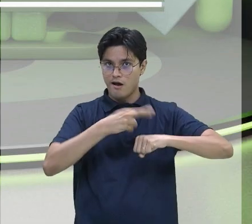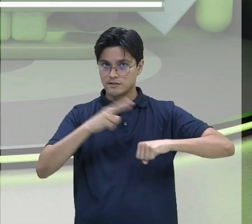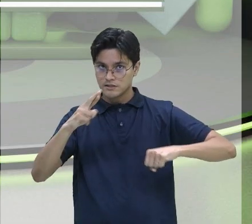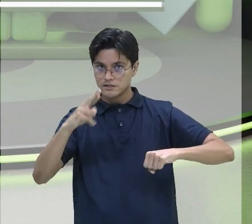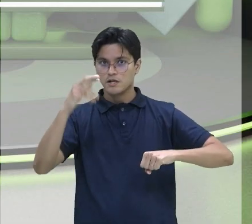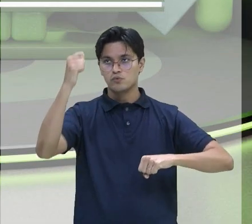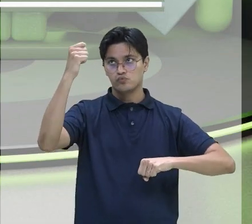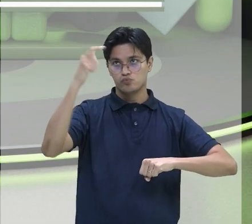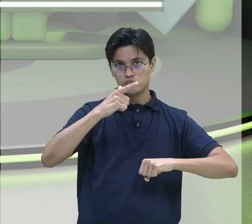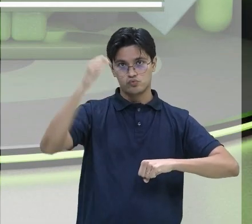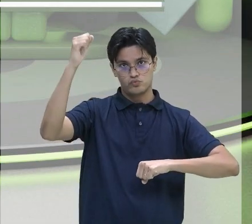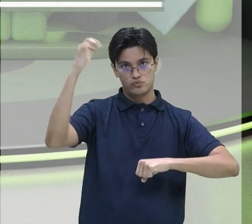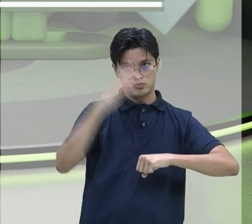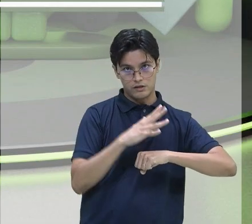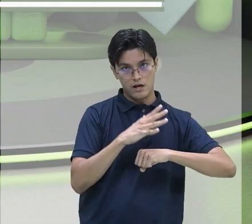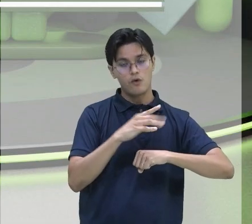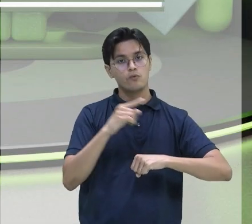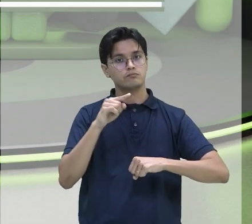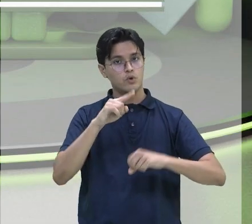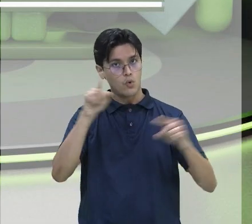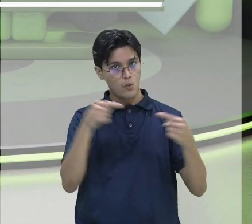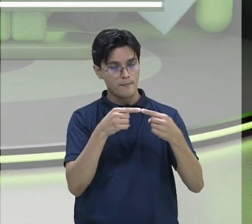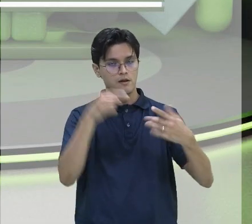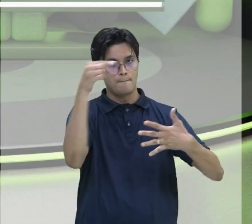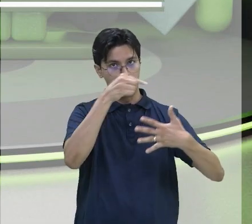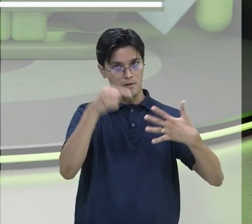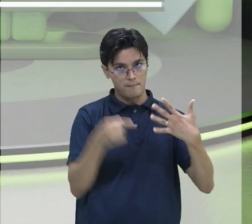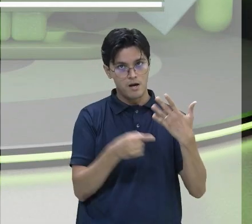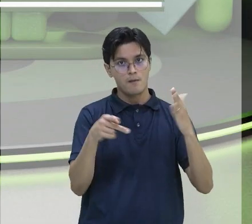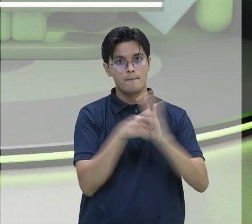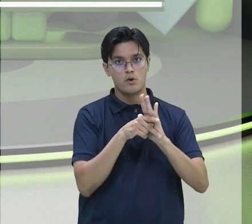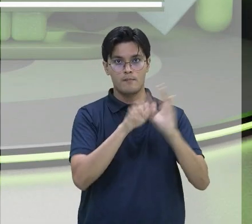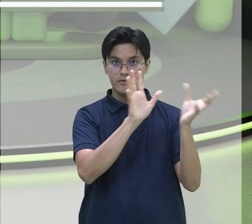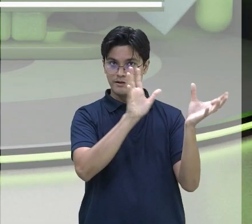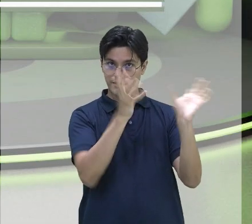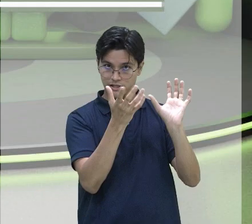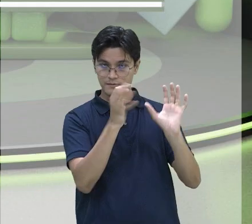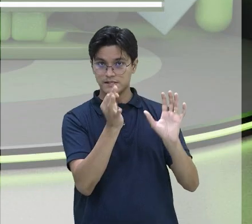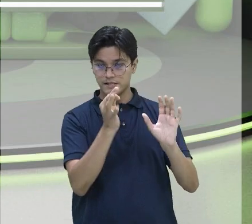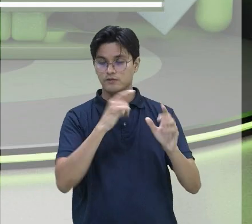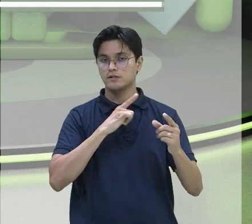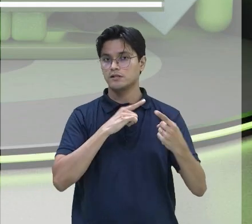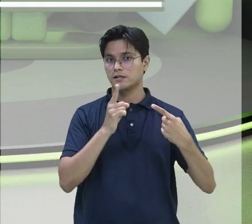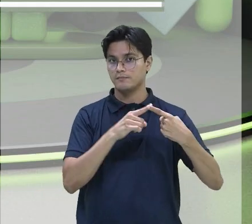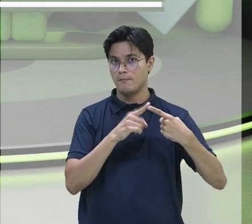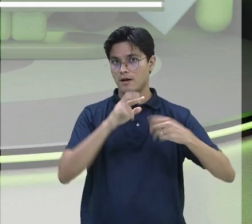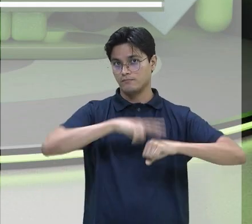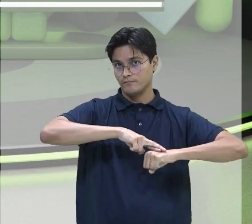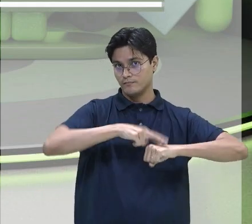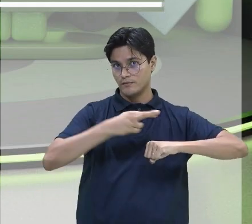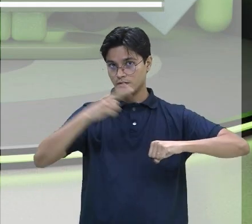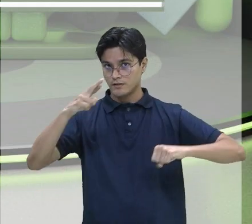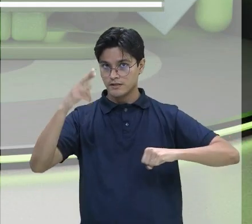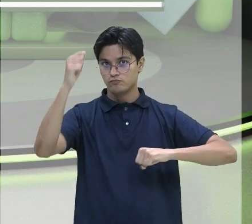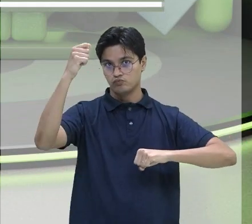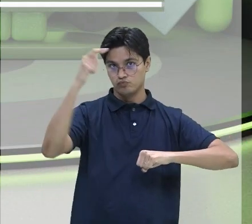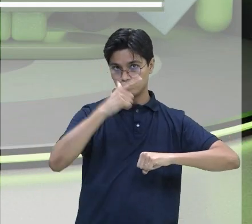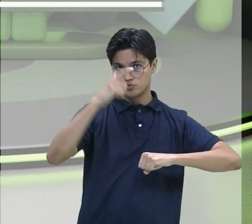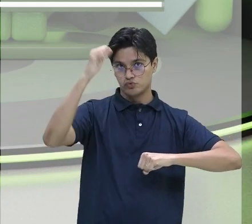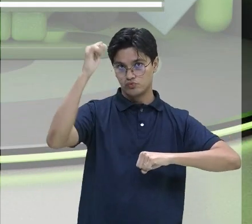os elementos do clima. Então, a radiação solar, que é o quê? A incidência